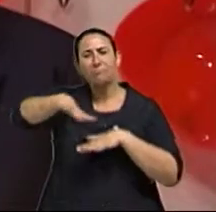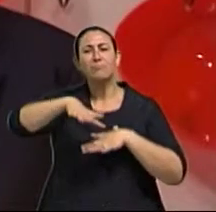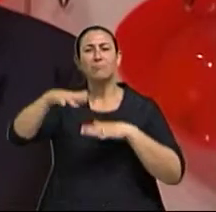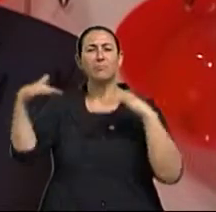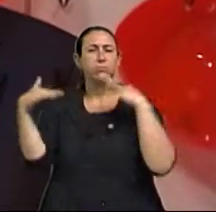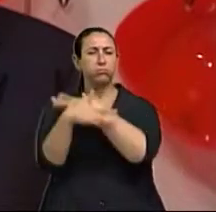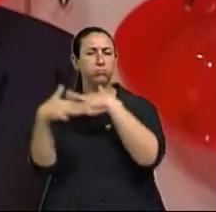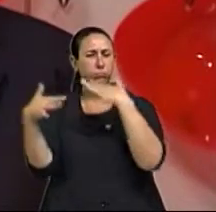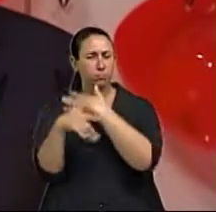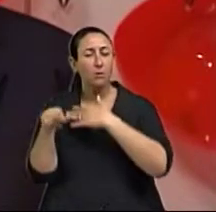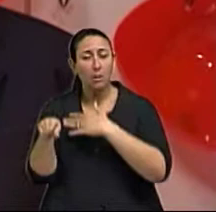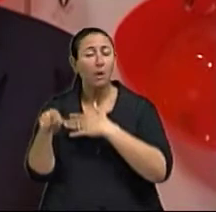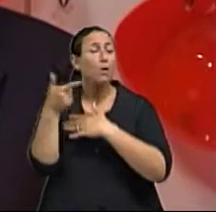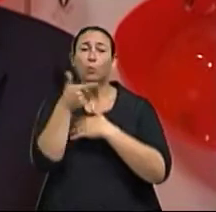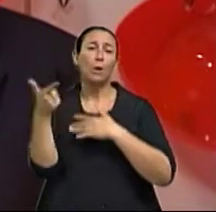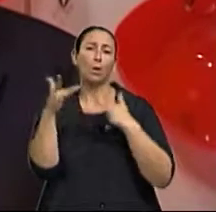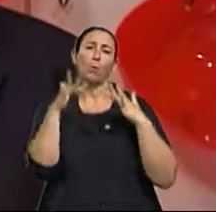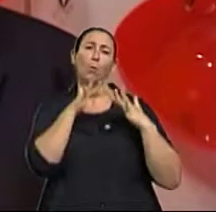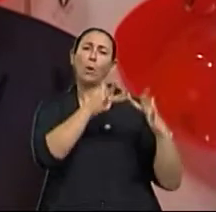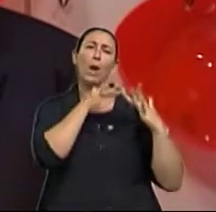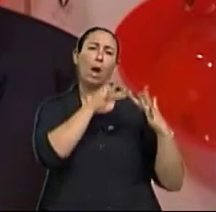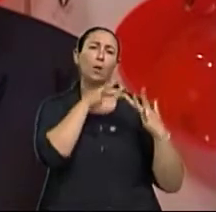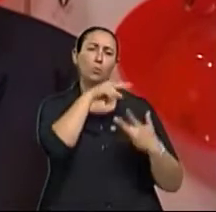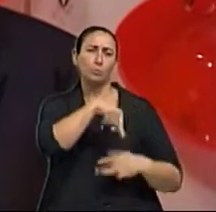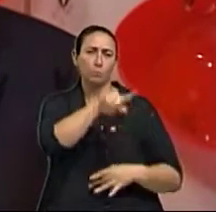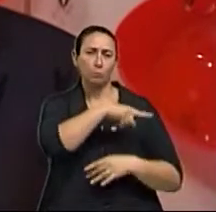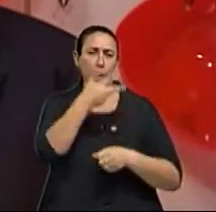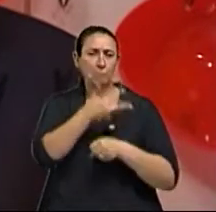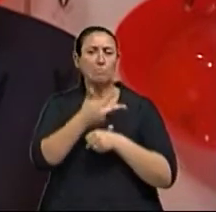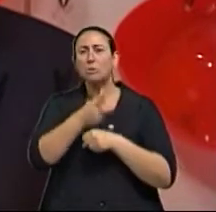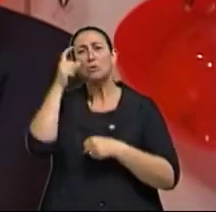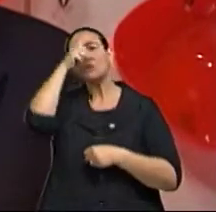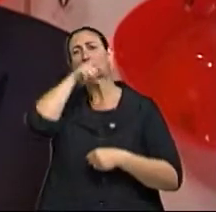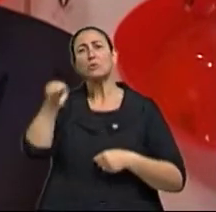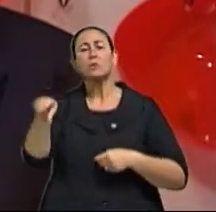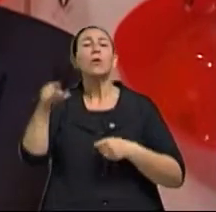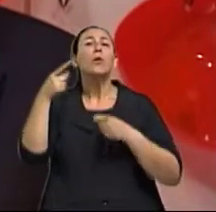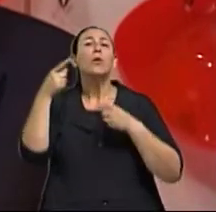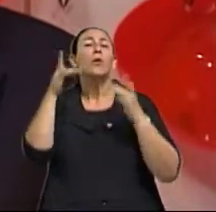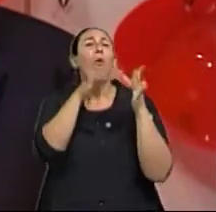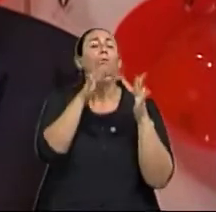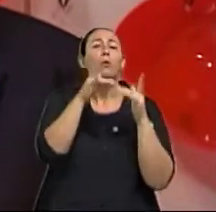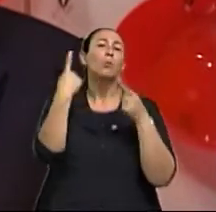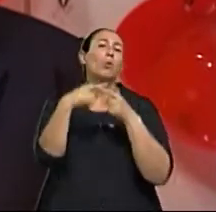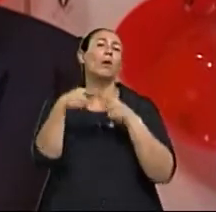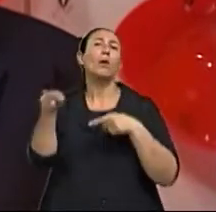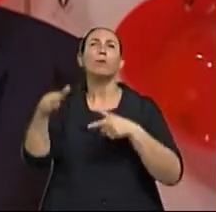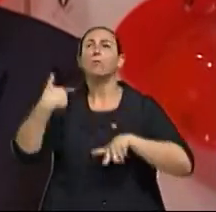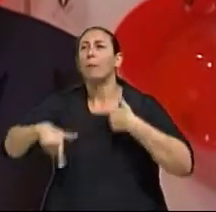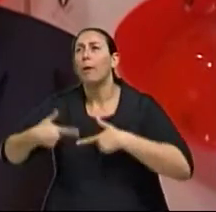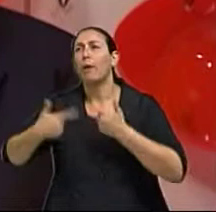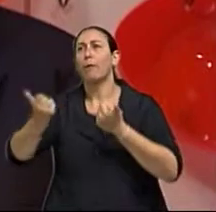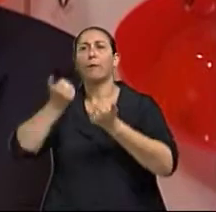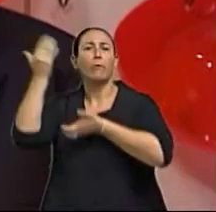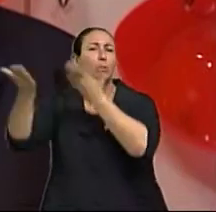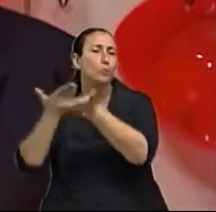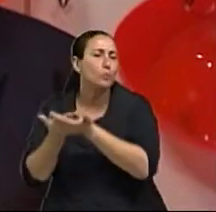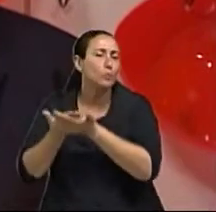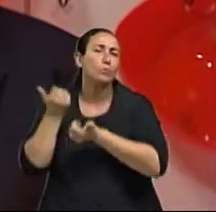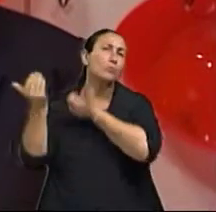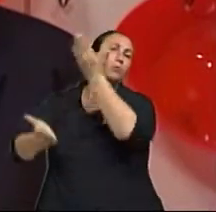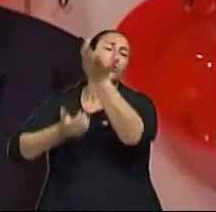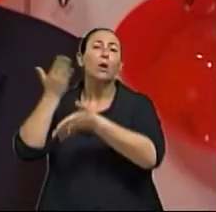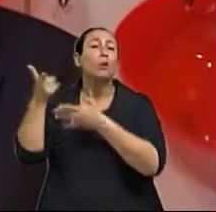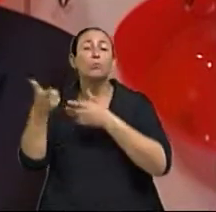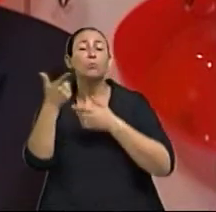não têm um convívio diário, né, ou muito frequente com seus avós e eventualmente bisavós, como era antigamente, como é